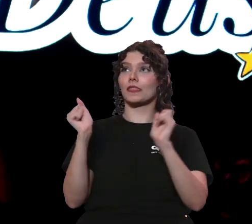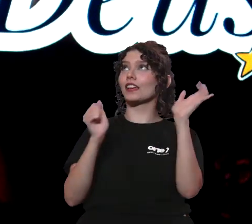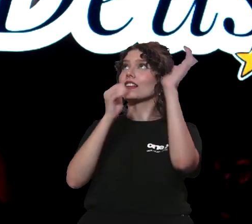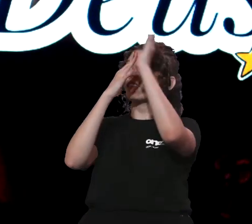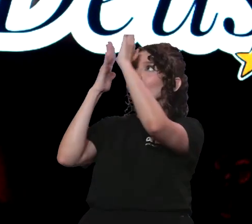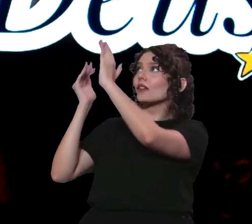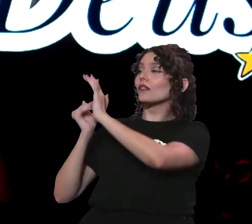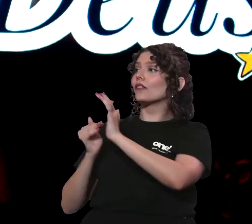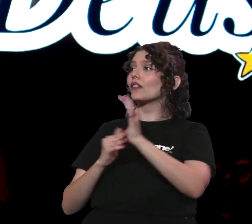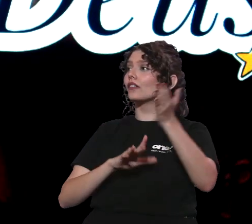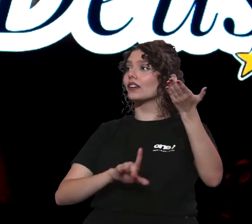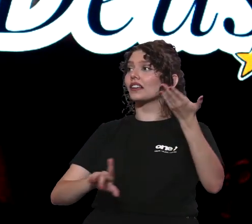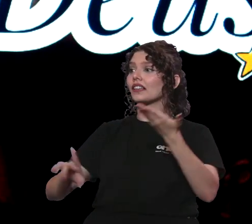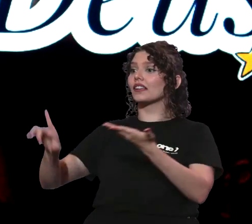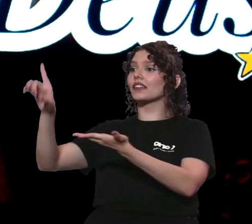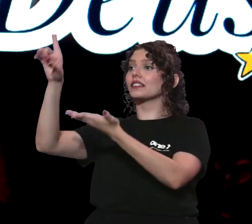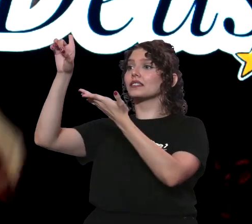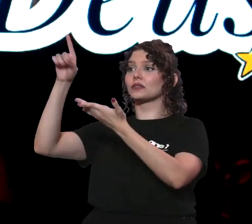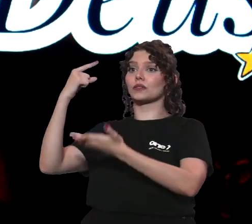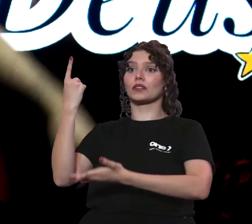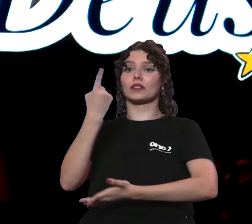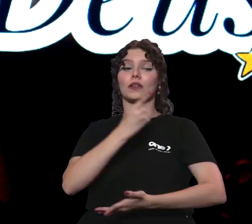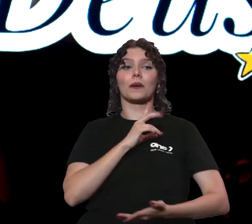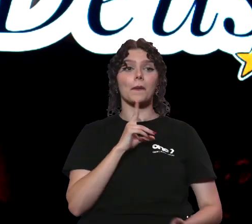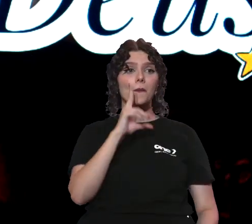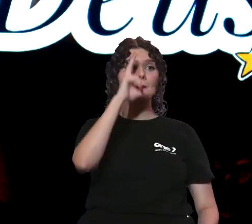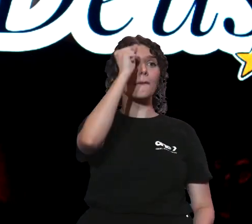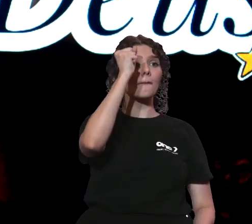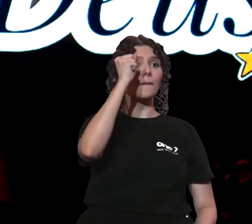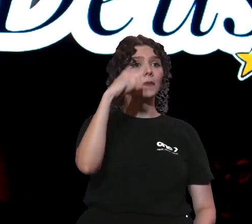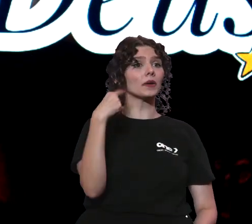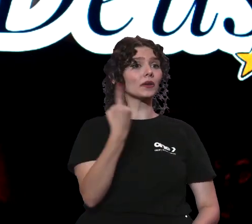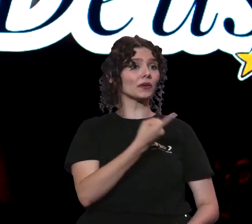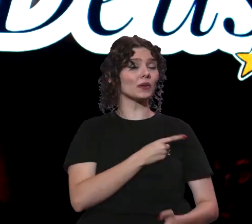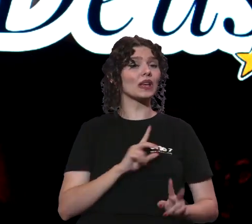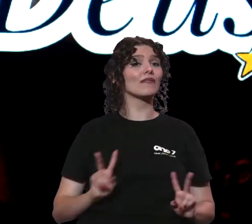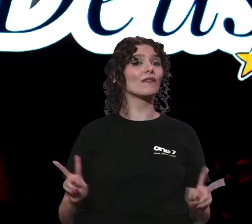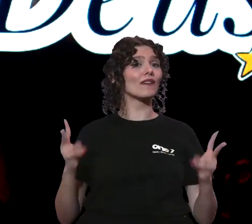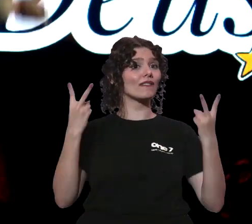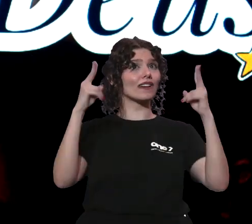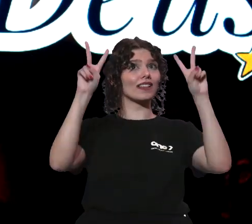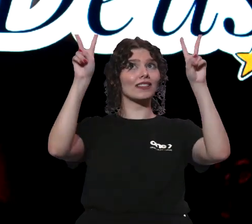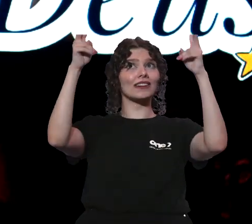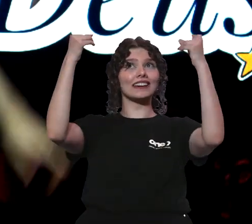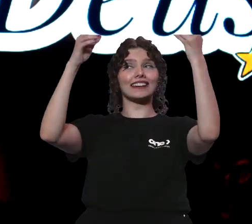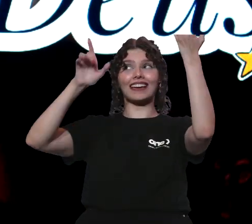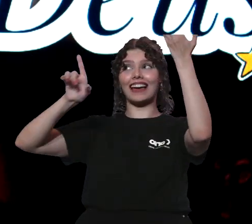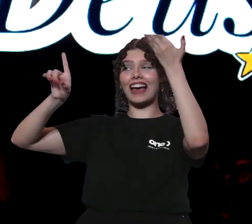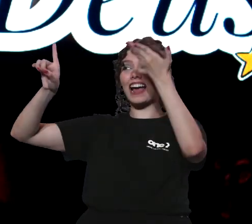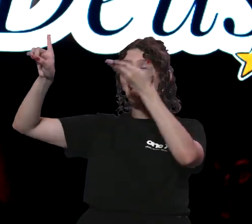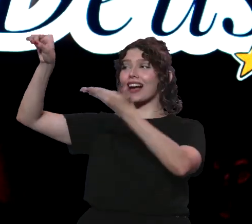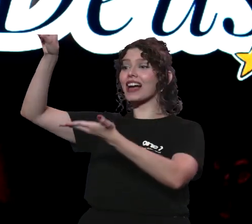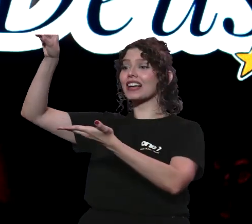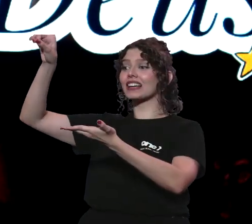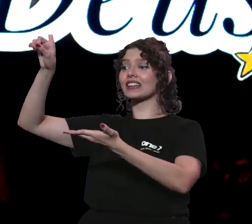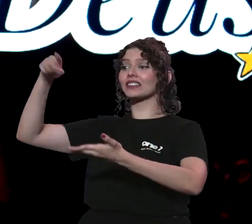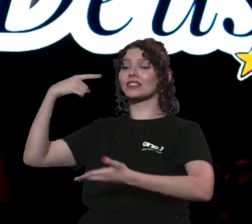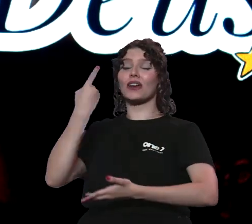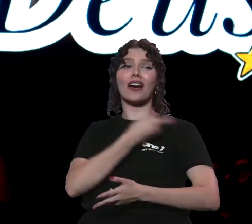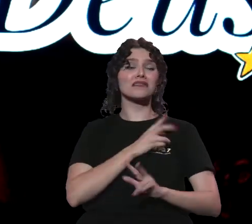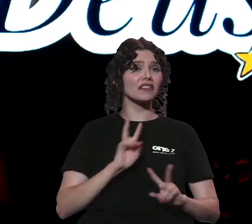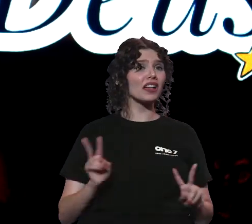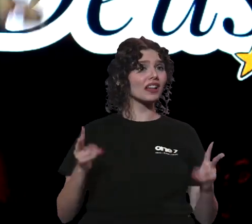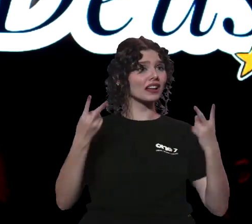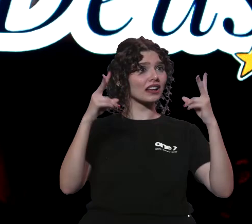louvando a Deus com todas as nossas forças, porque nós valorizamos a Deus, nós valorizamos a presença dEle